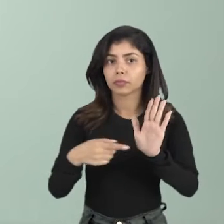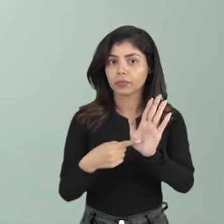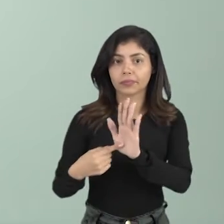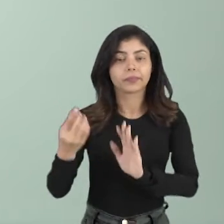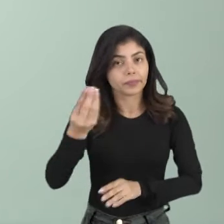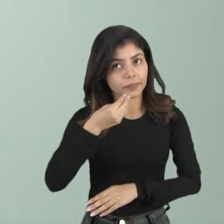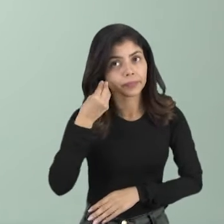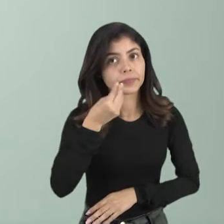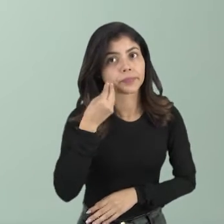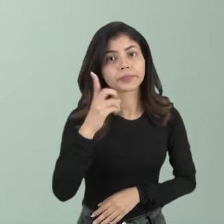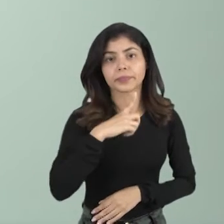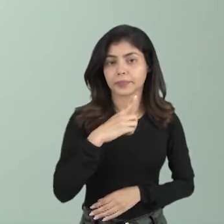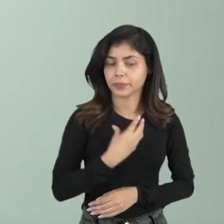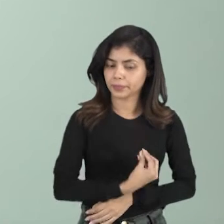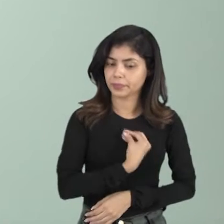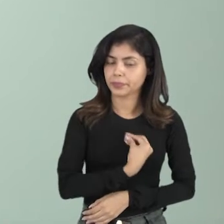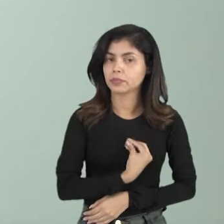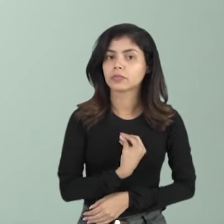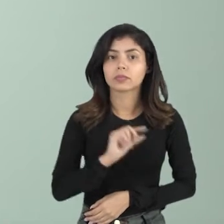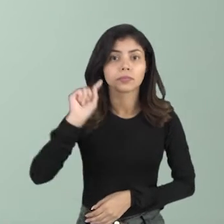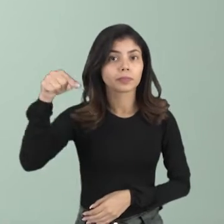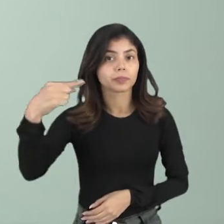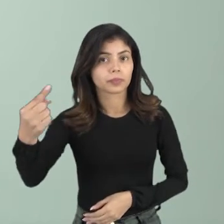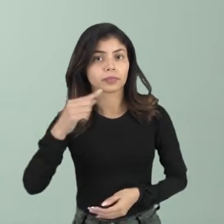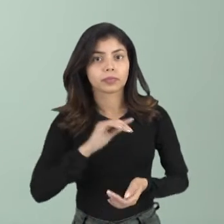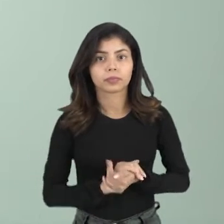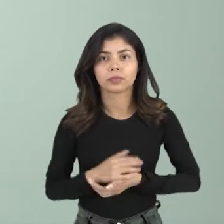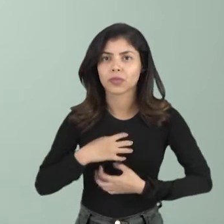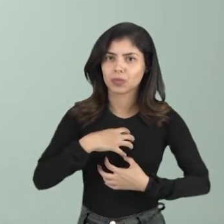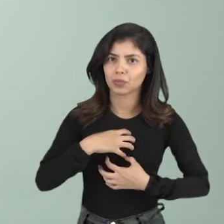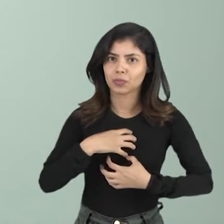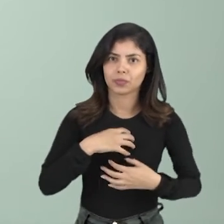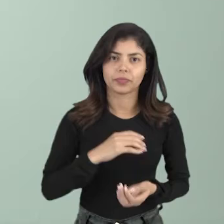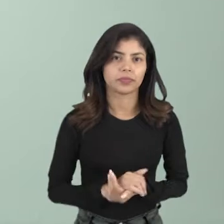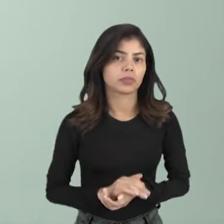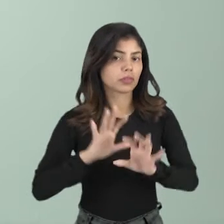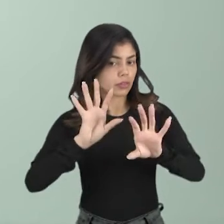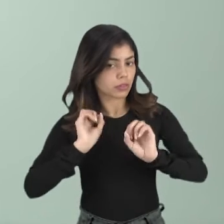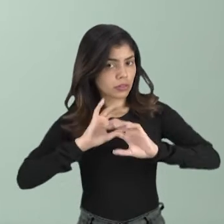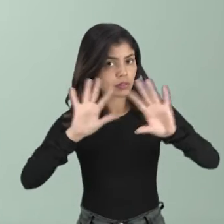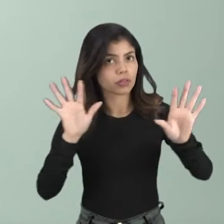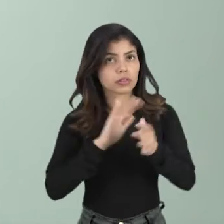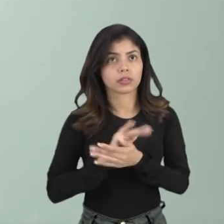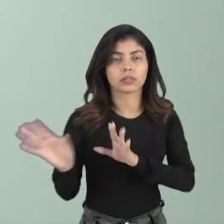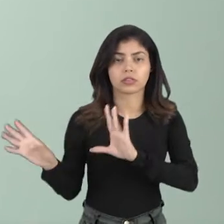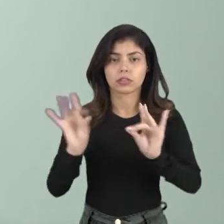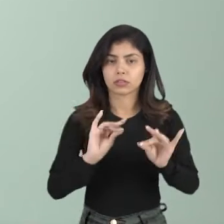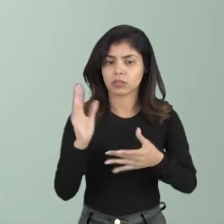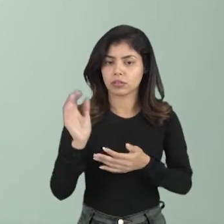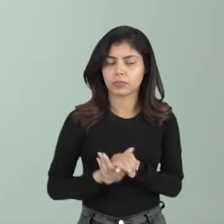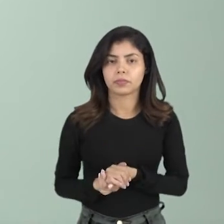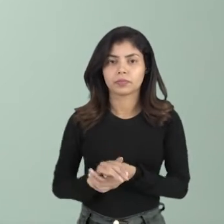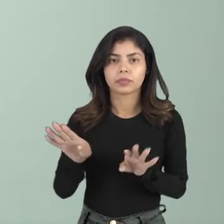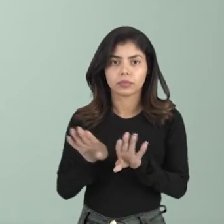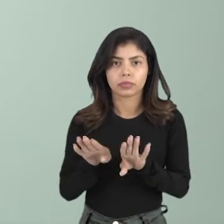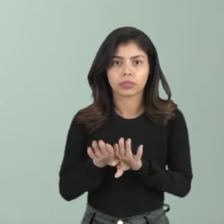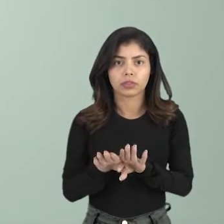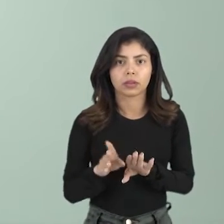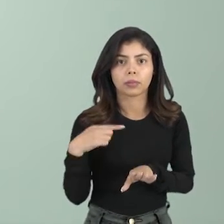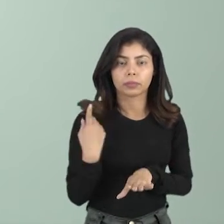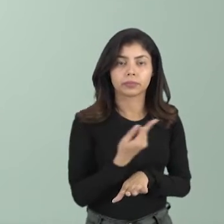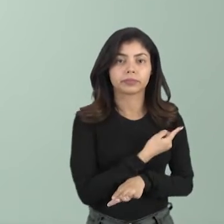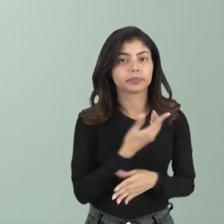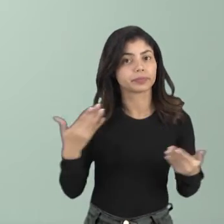nas experiências que eles estão vivendo naquele momento. E aí é claro que a gente pode trazer uma obra de arte, gente, para a